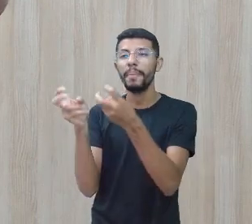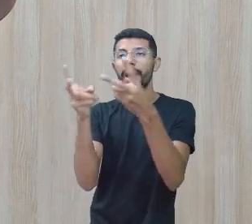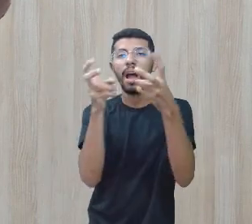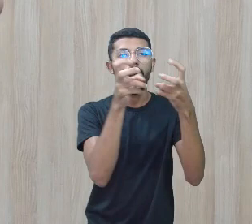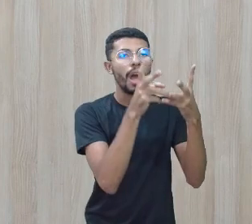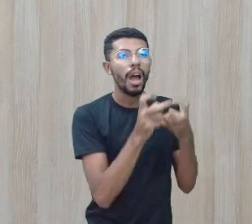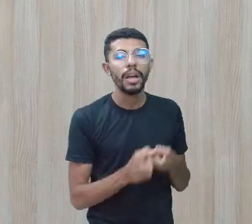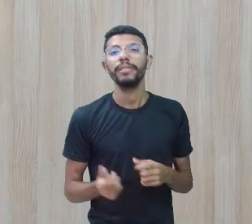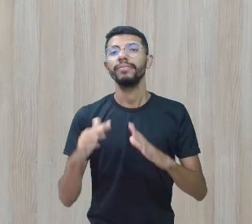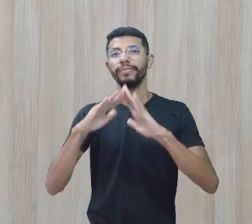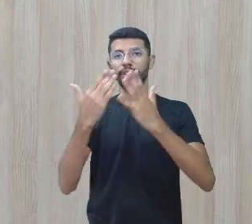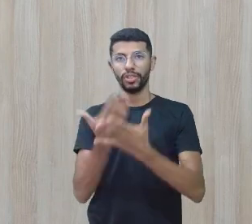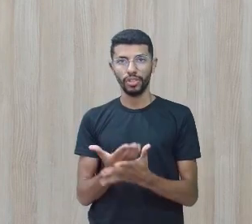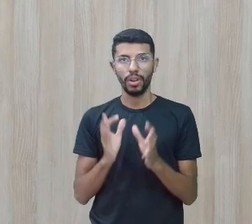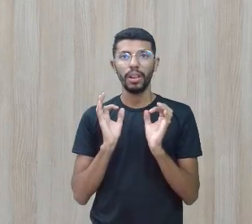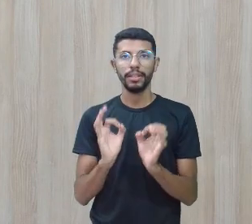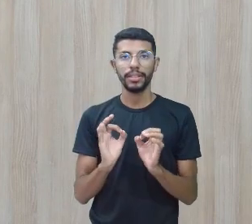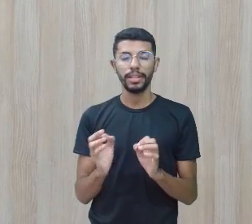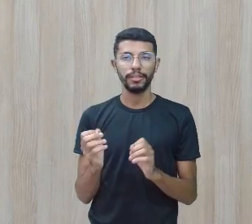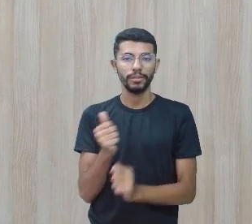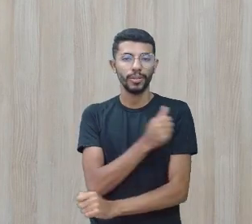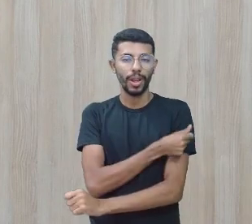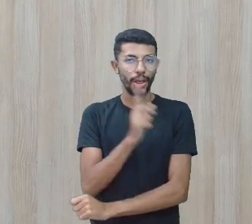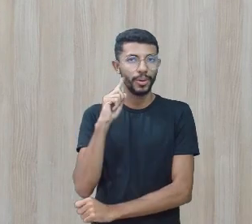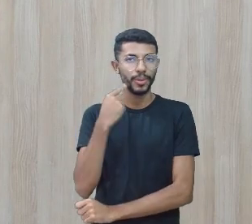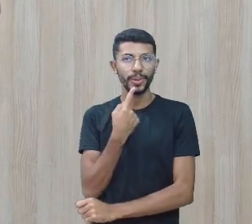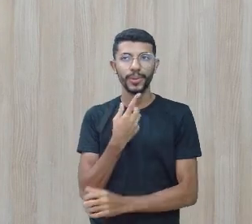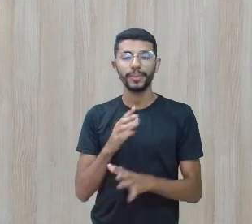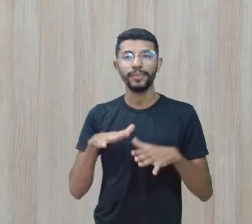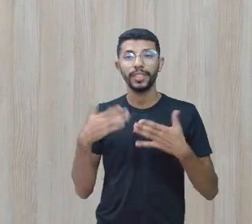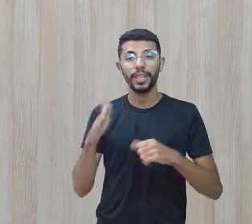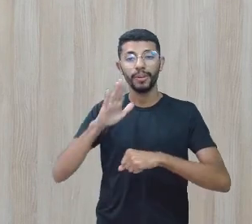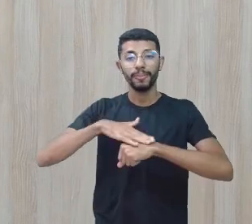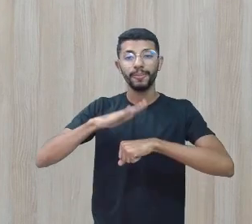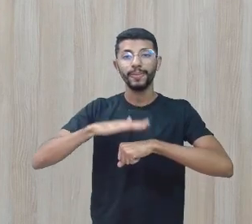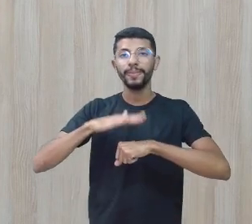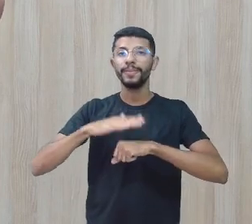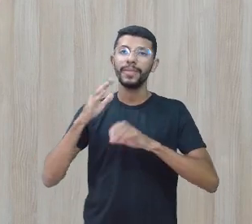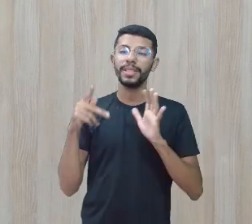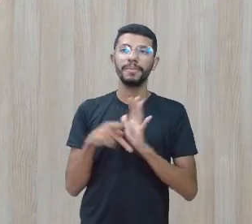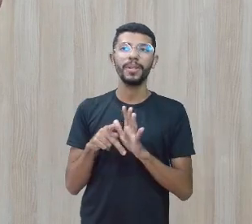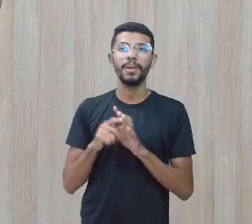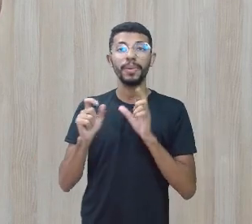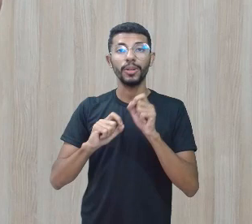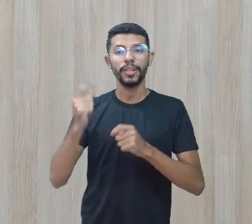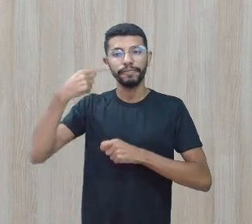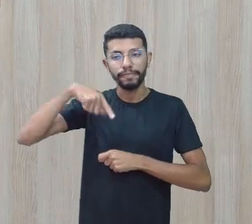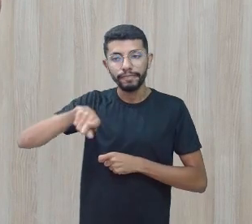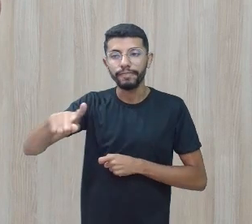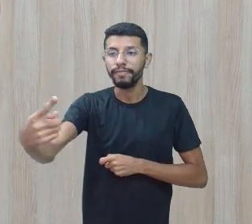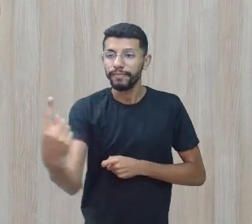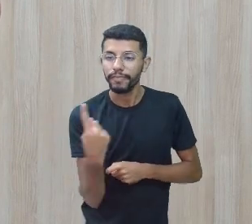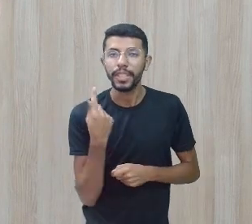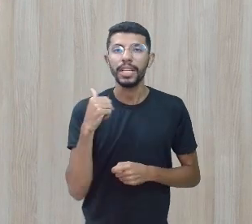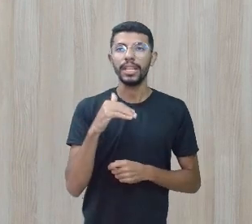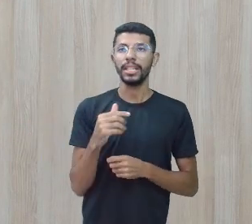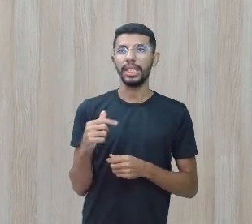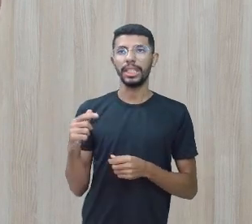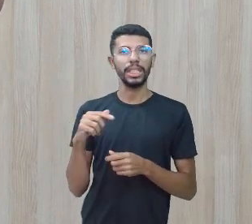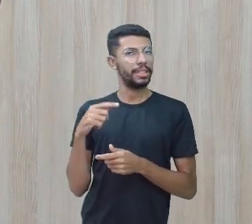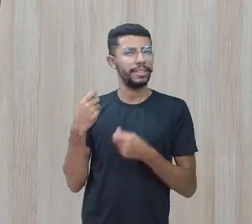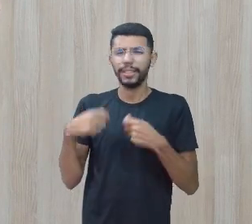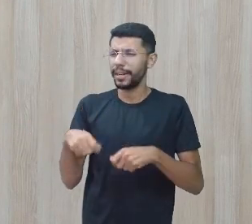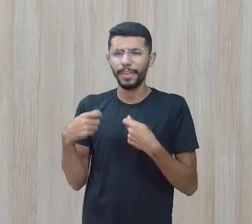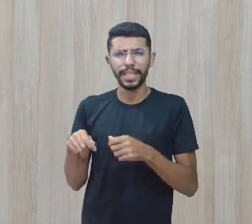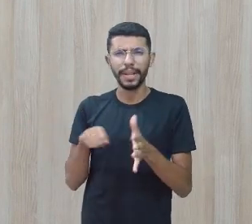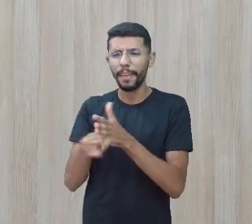percepção da escola pelo estudante surdo, essa autonomia dele de ir e vir sem precisar perguntar,